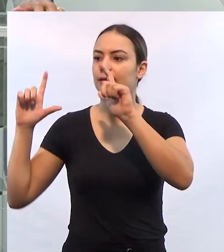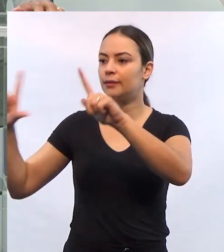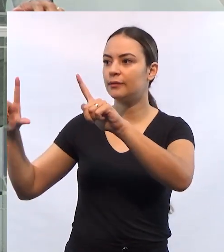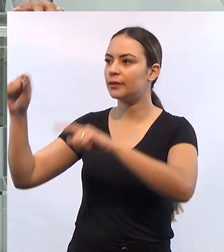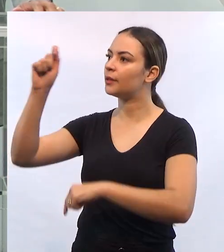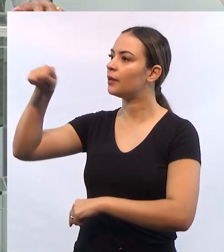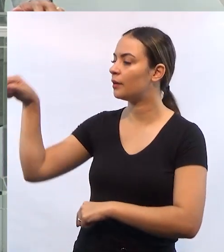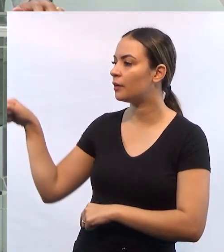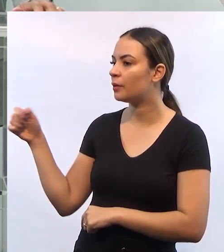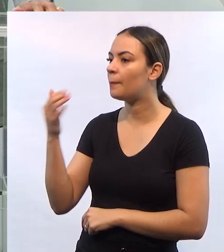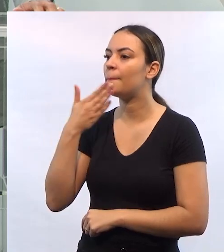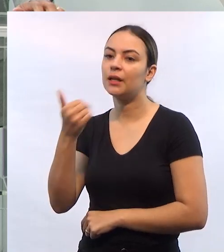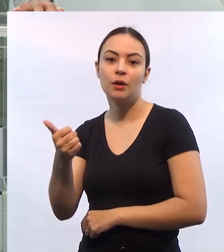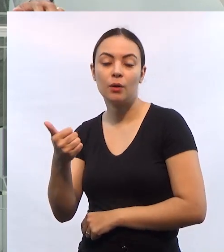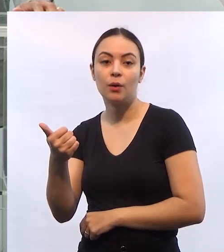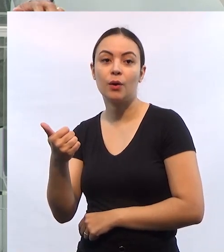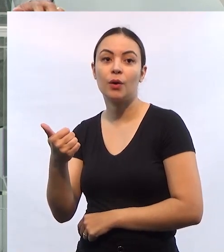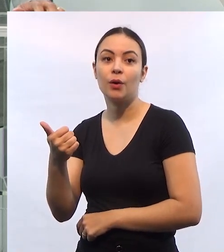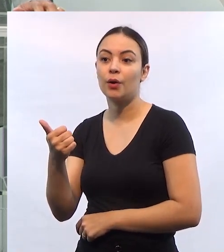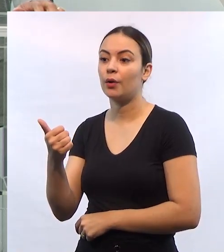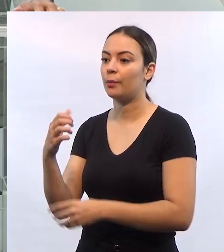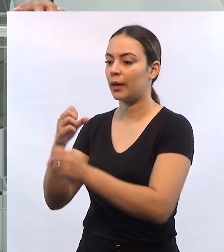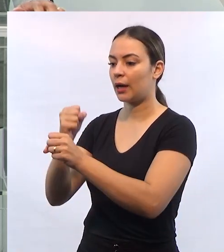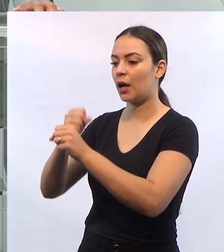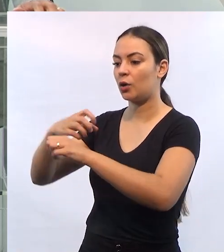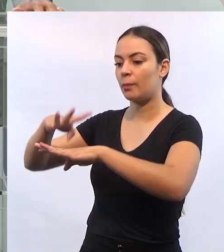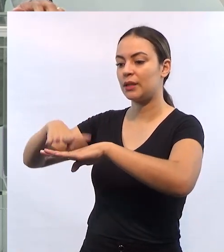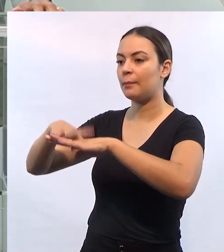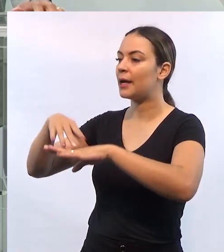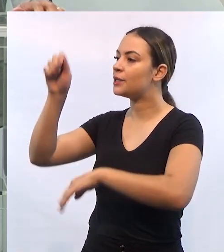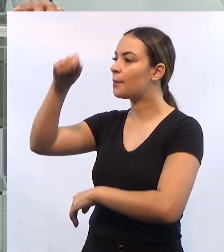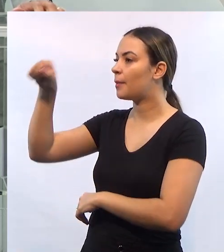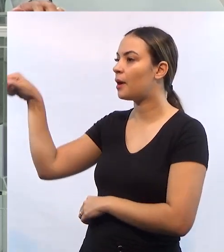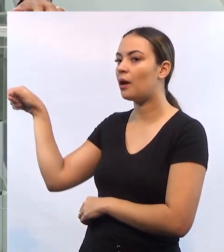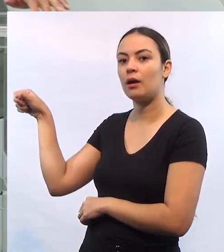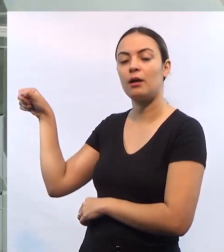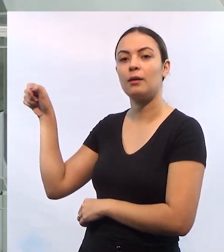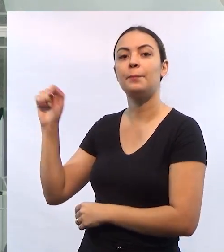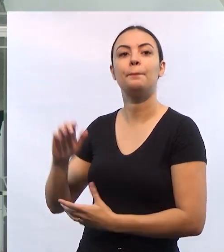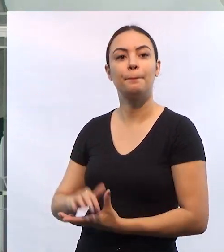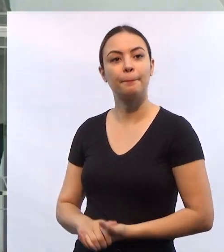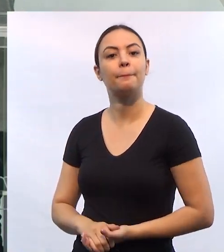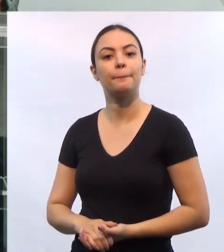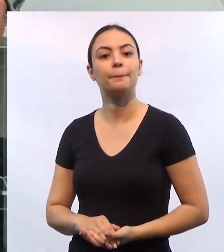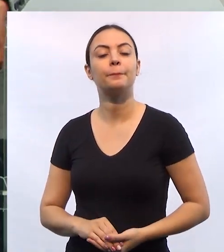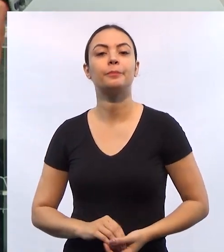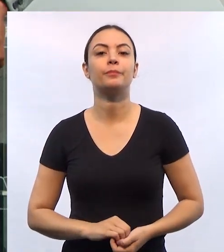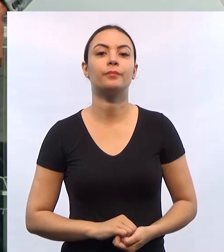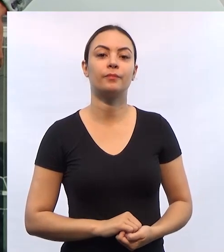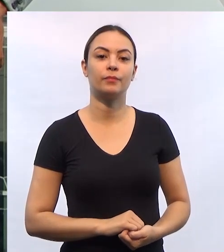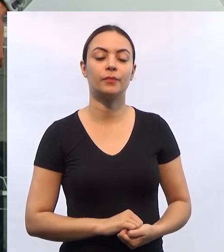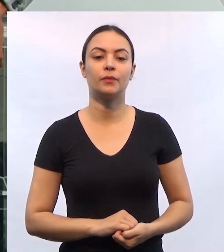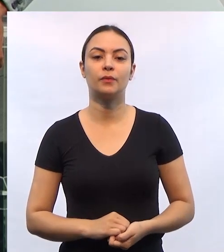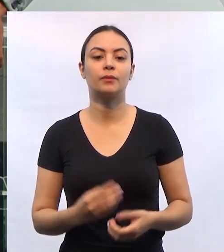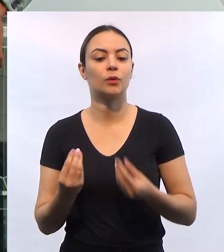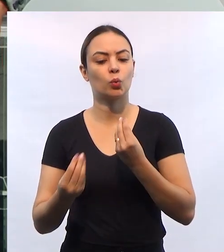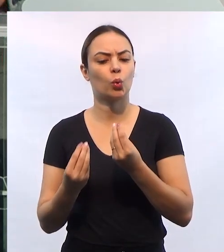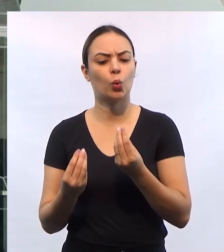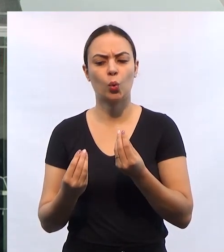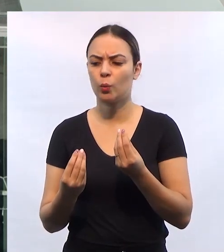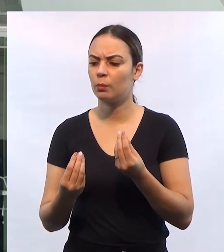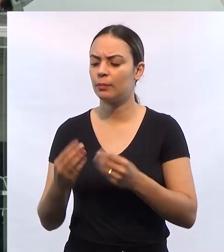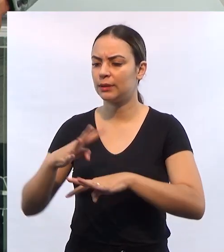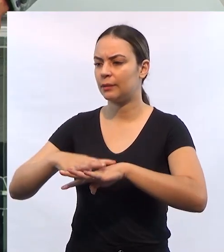interativa? Tá? Que a gente possa riscar, que a gente possa escrever, fazer um cálculo. Imagina uma aula de matemática, tá?